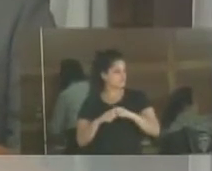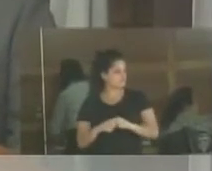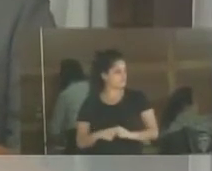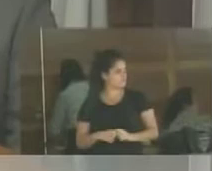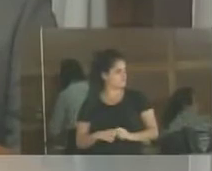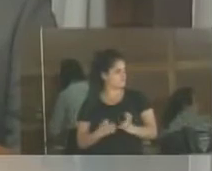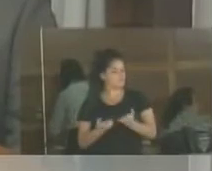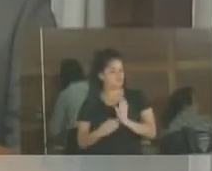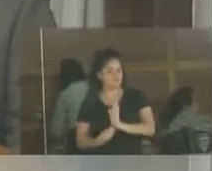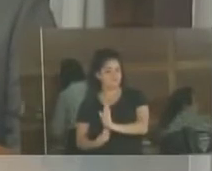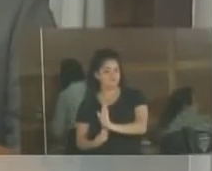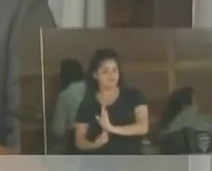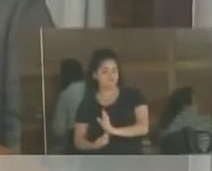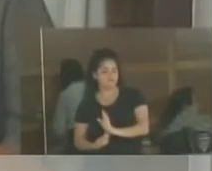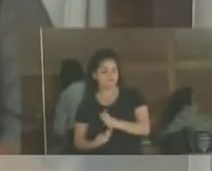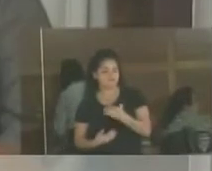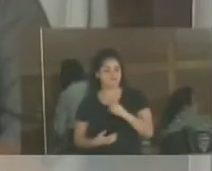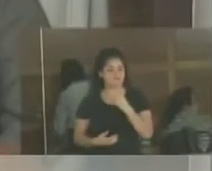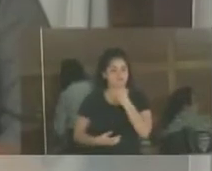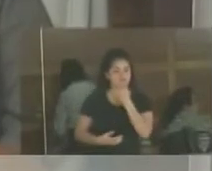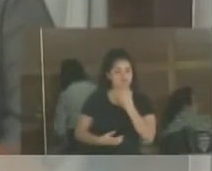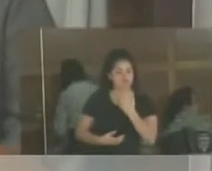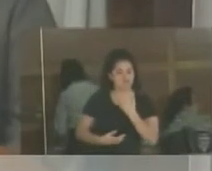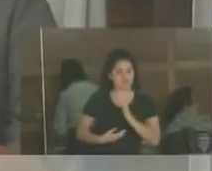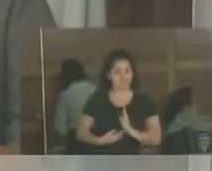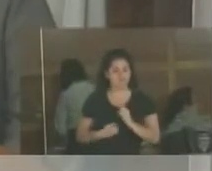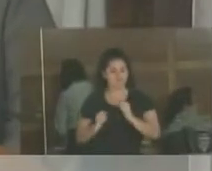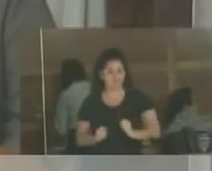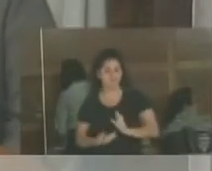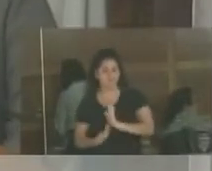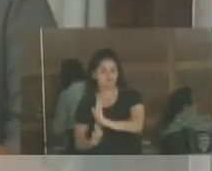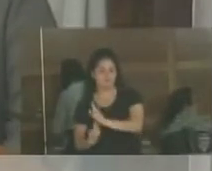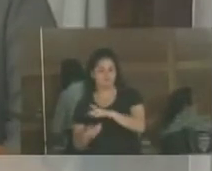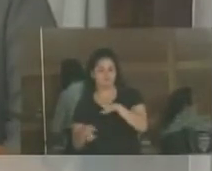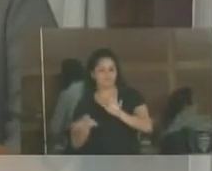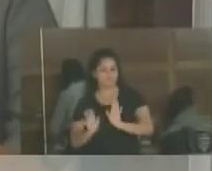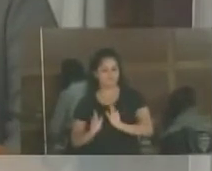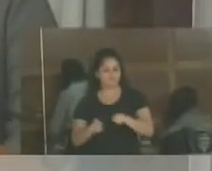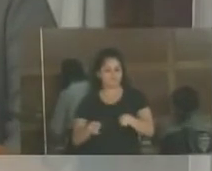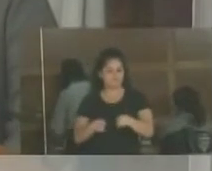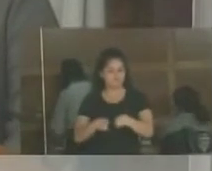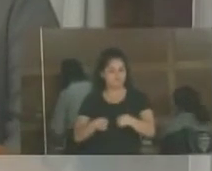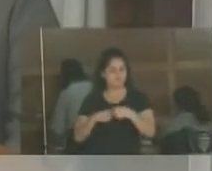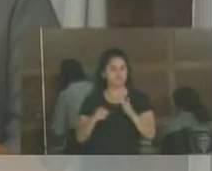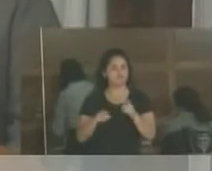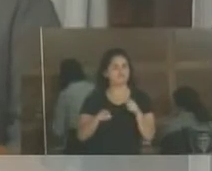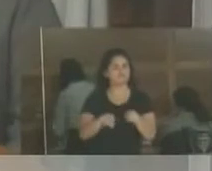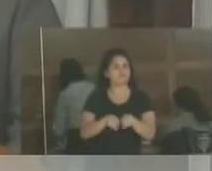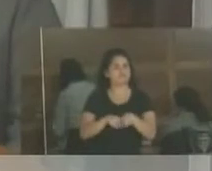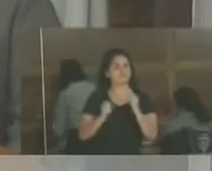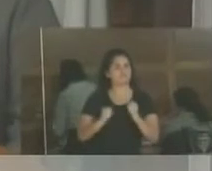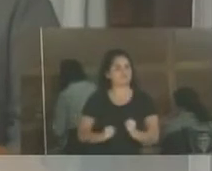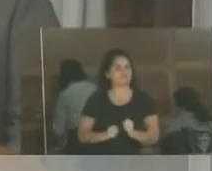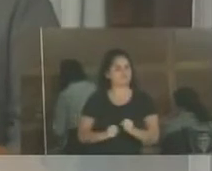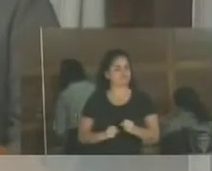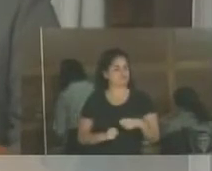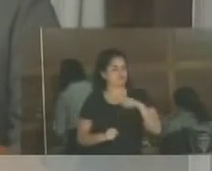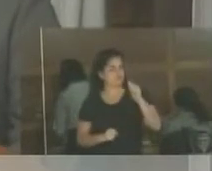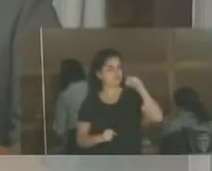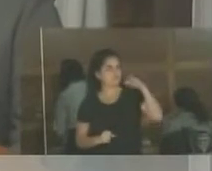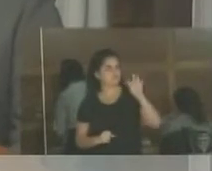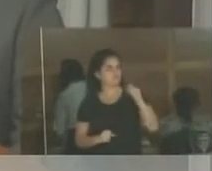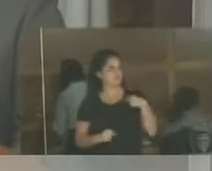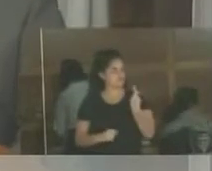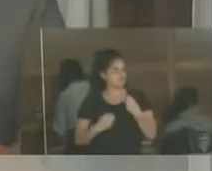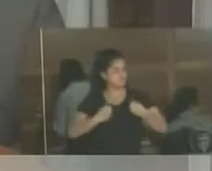gente, que às vezes a boa vontade pode ajudar, mas pode também atrapalhar. Sim, nós precisamos de profissionais, e digo